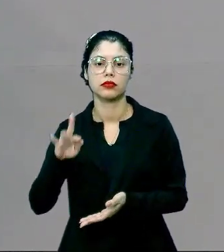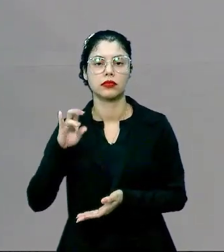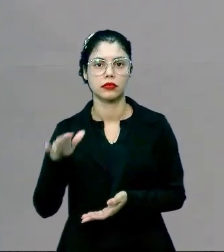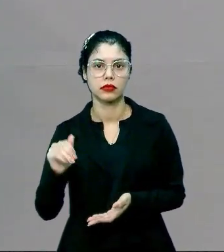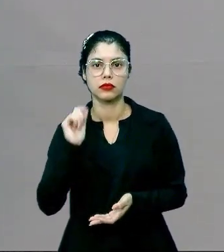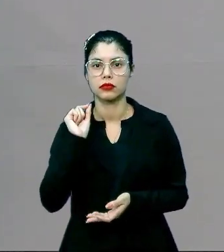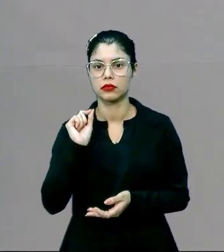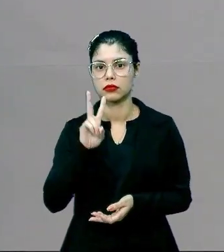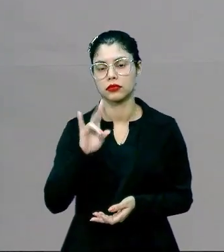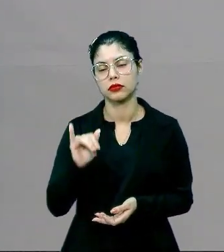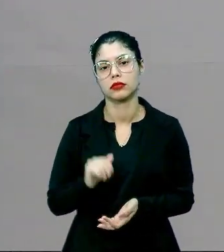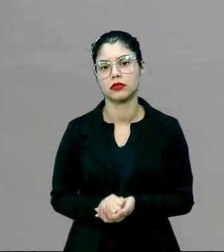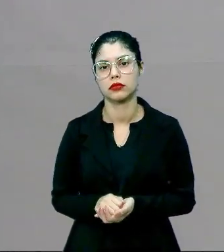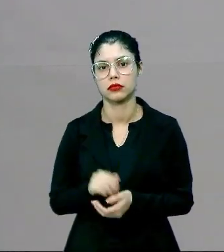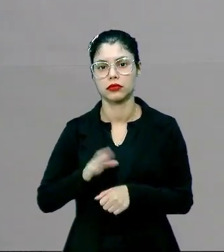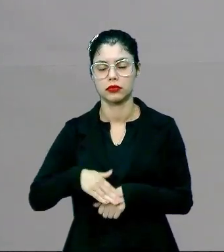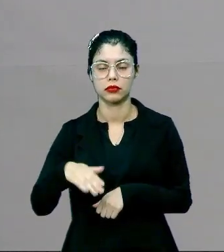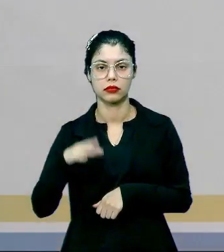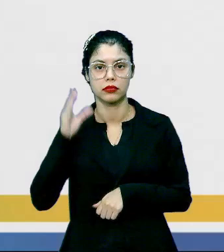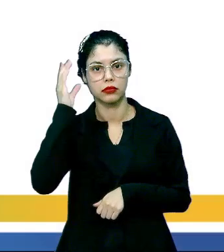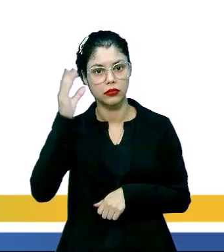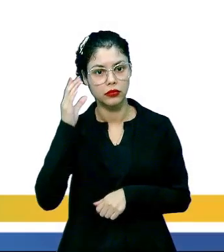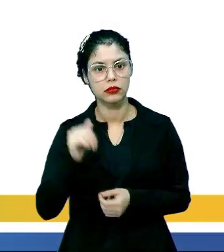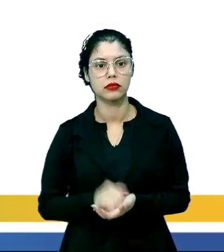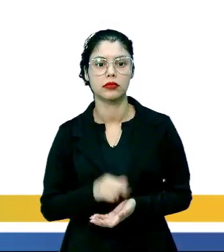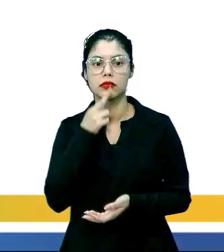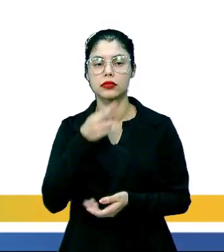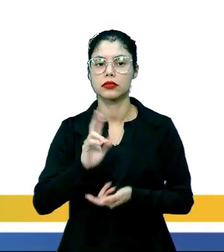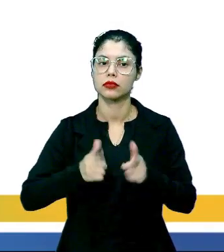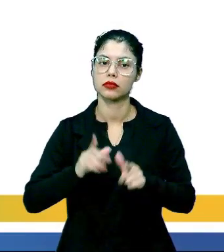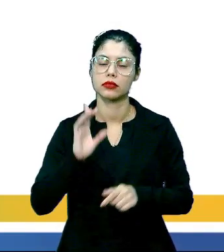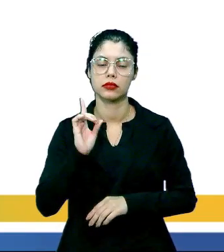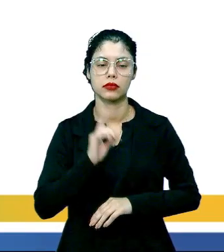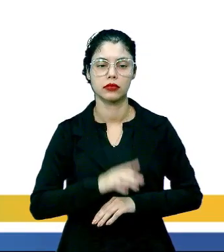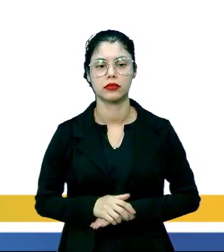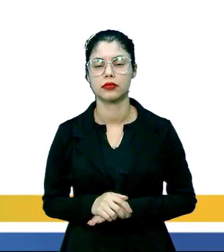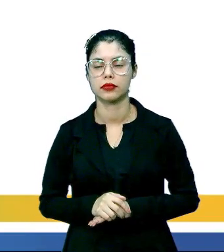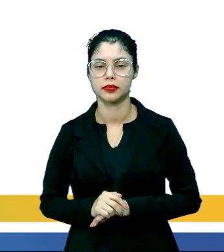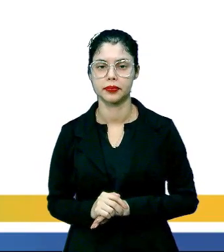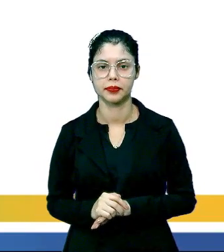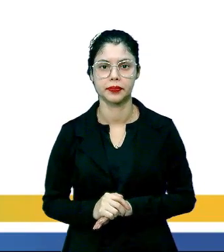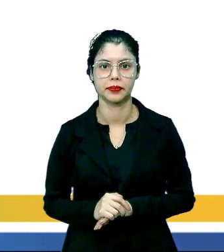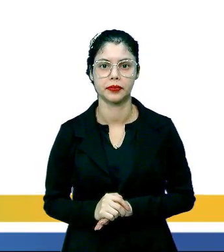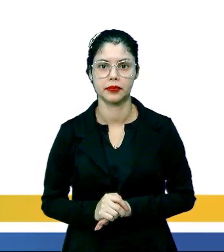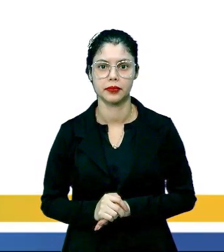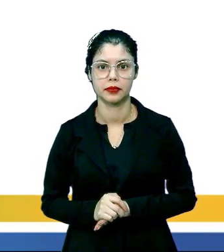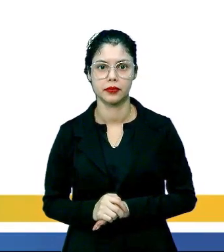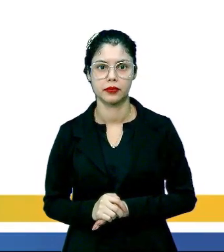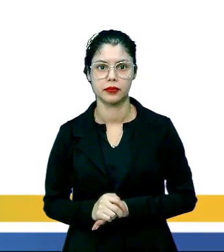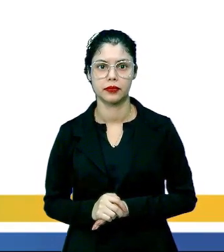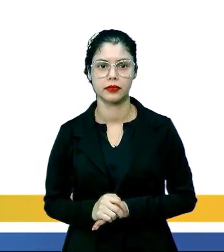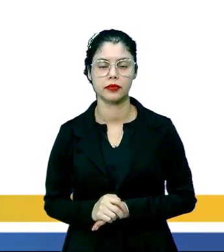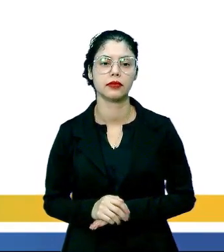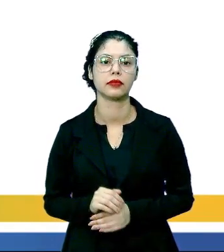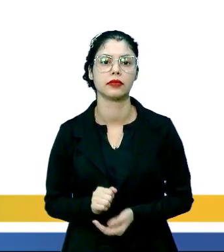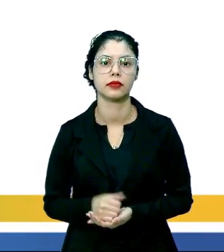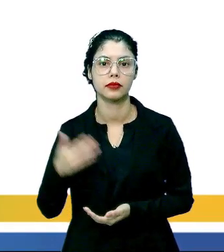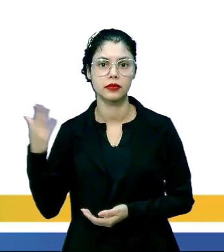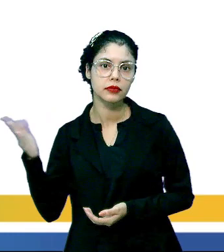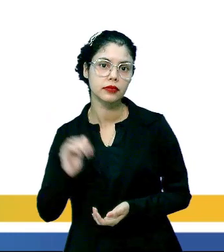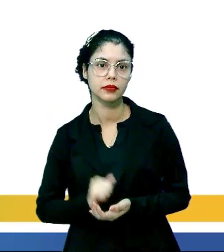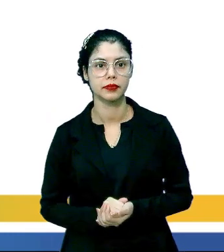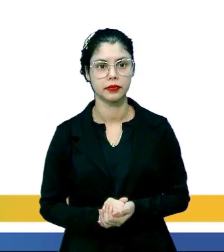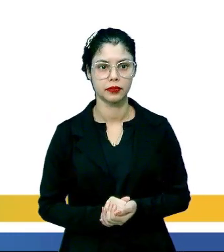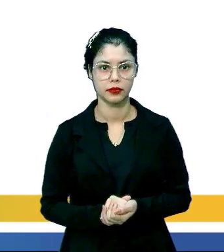urina, então a urina está sendo mais concentrada. Então, a resposta correta, alternativa D, tá certo? Vamos